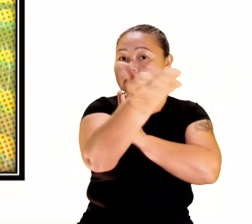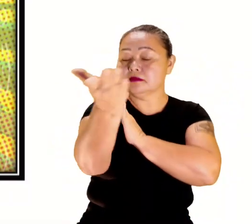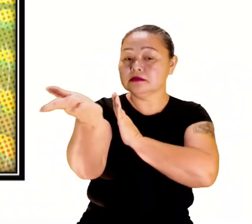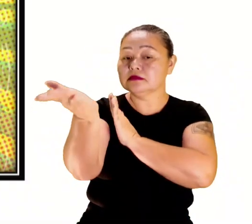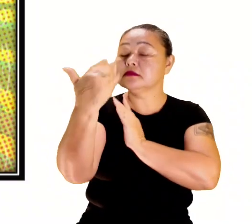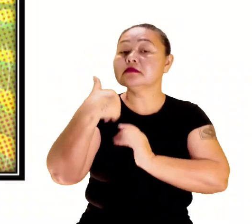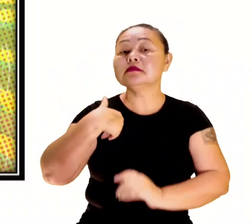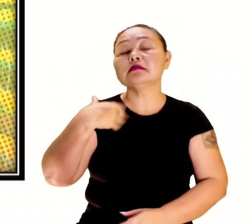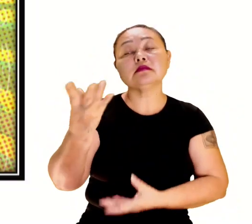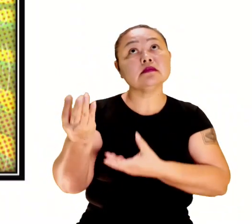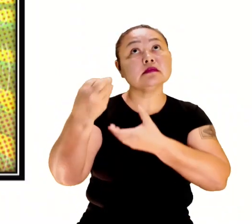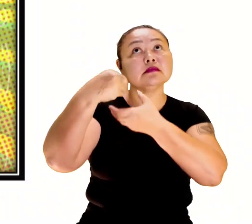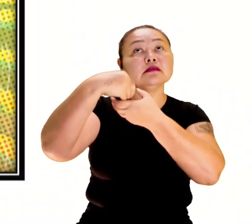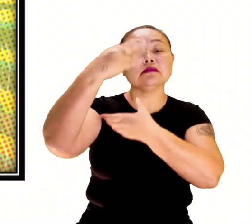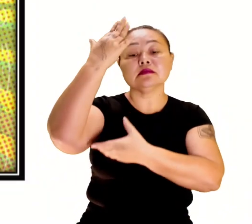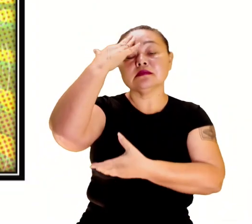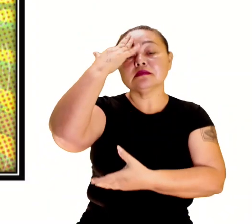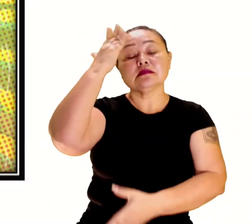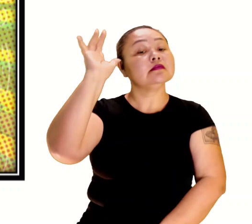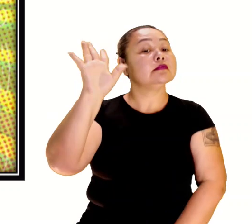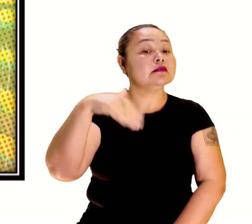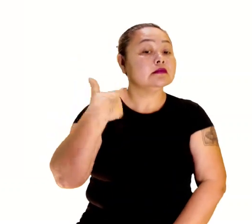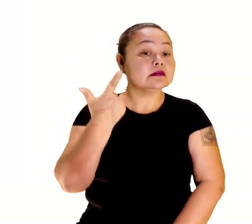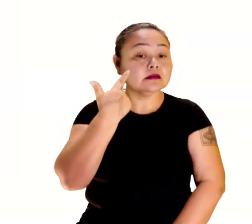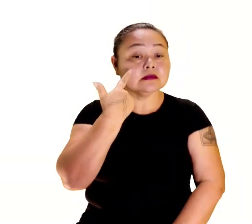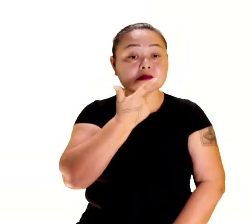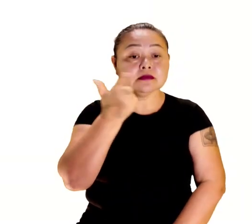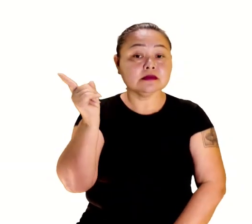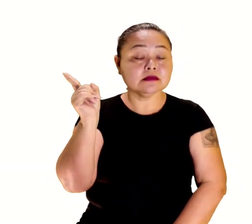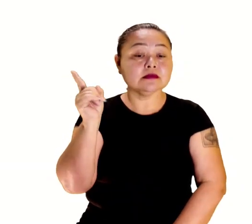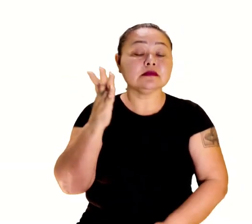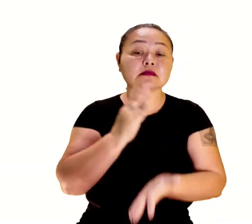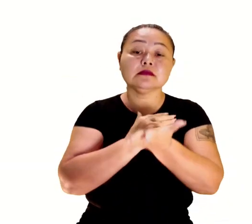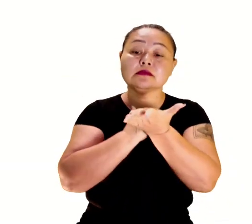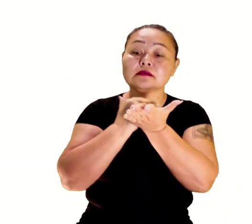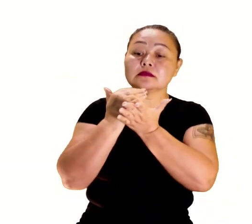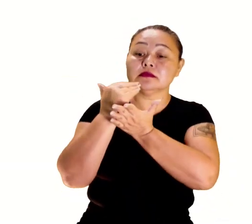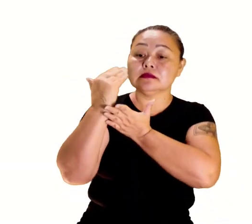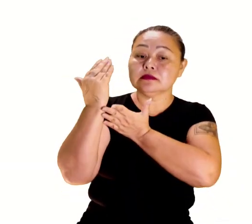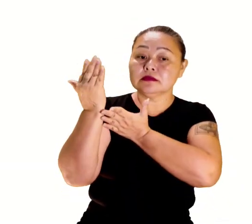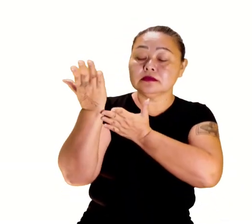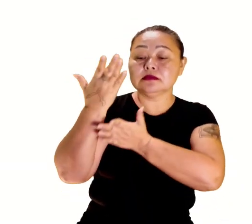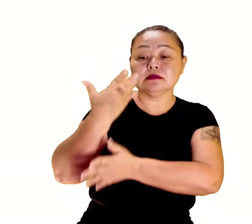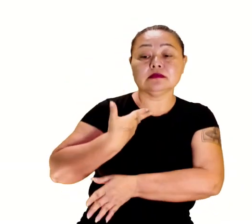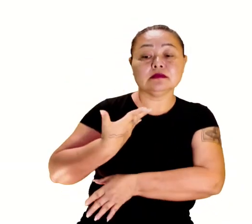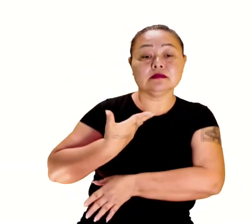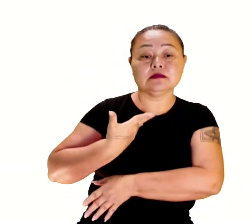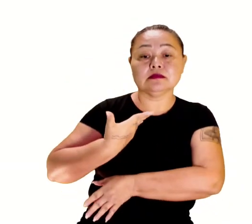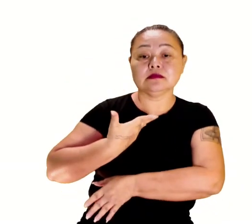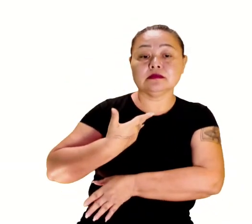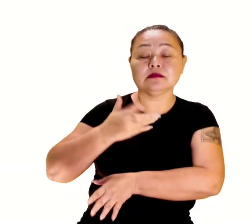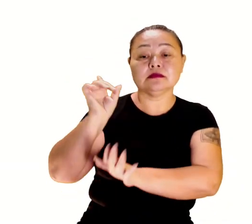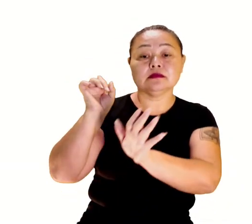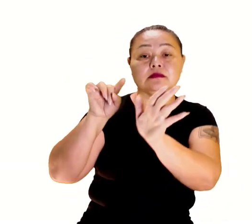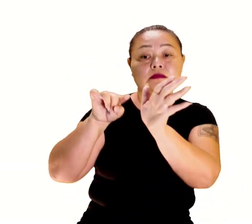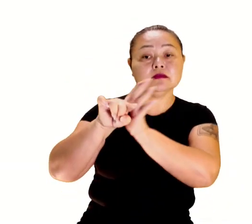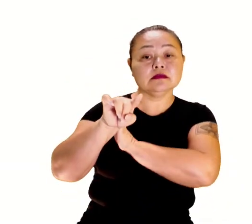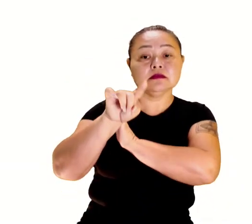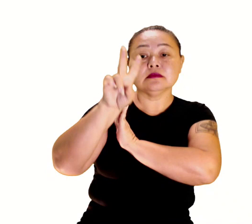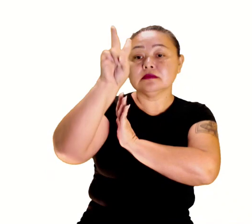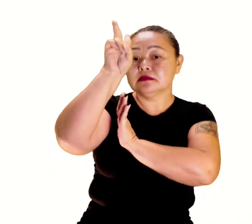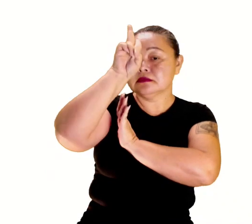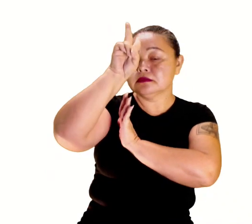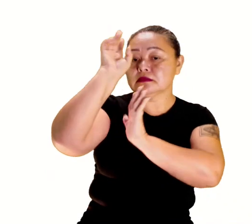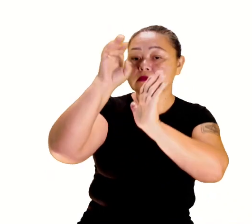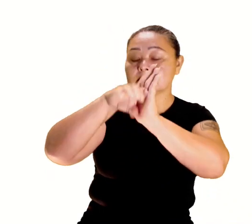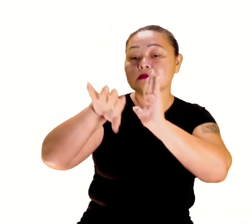vocês internalizaram o assunto. Quer ver? Vamos lá. Começamos assim com o nosso amiguinho perguntando se você está lembrando os